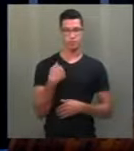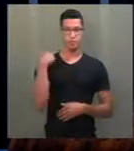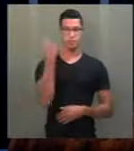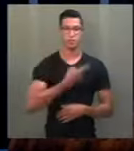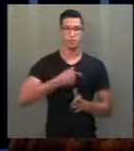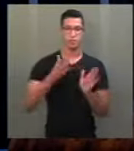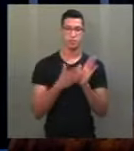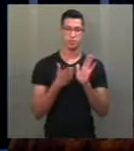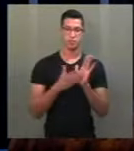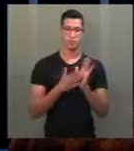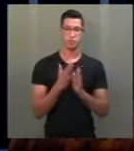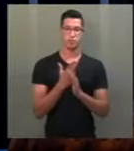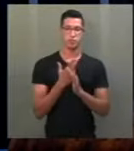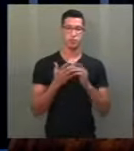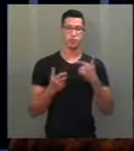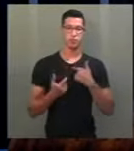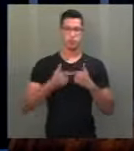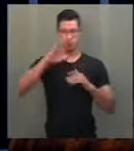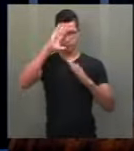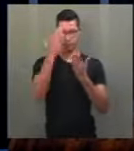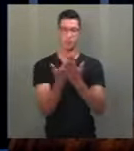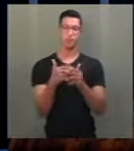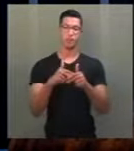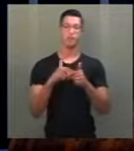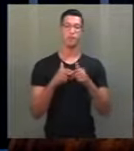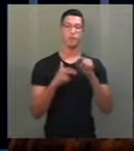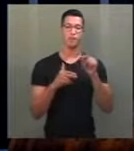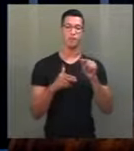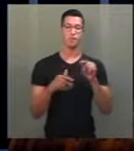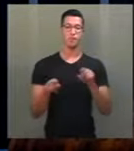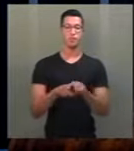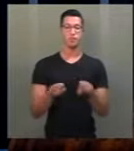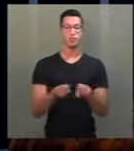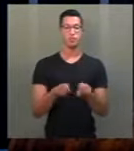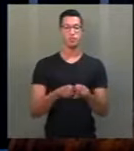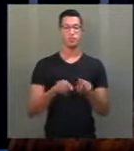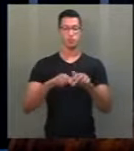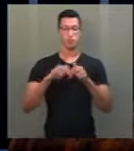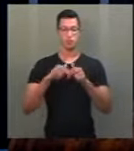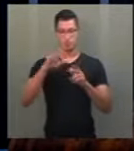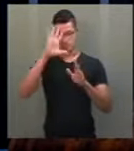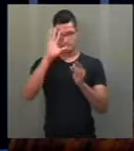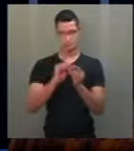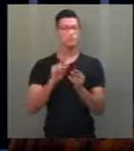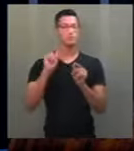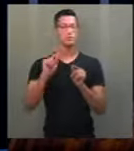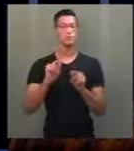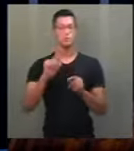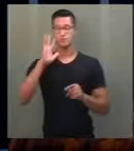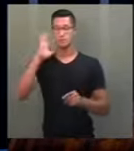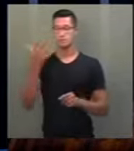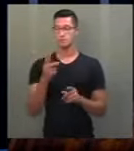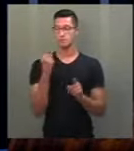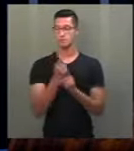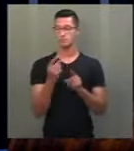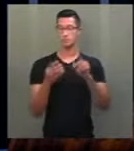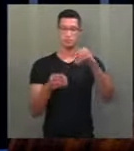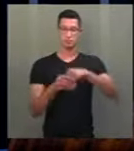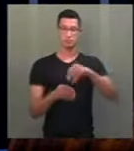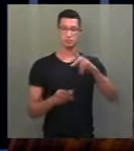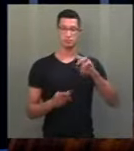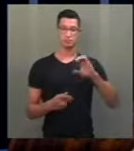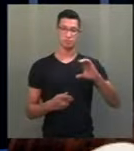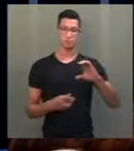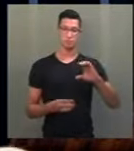nossa proposta. Estou confiante, portanto, também por ter a convicção de que a solução encontrada no âmbito da